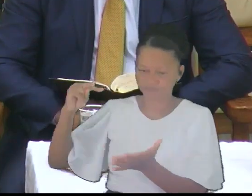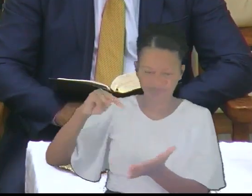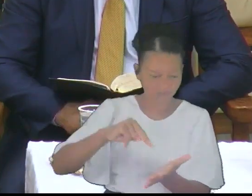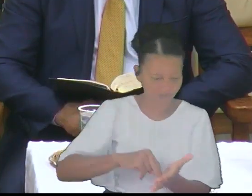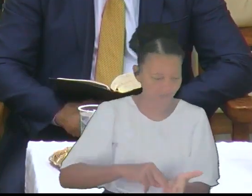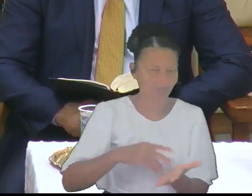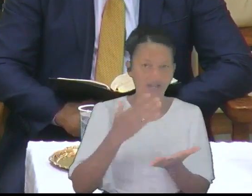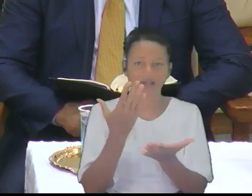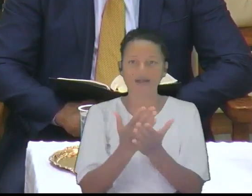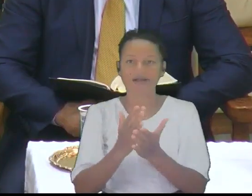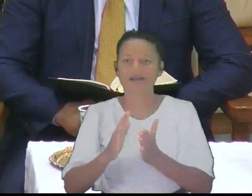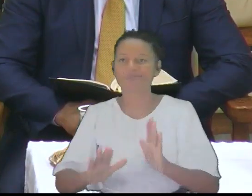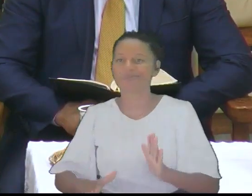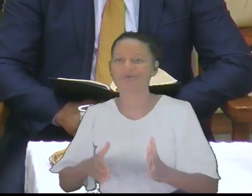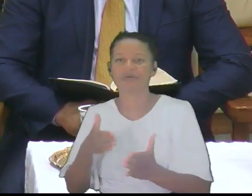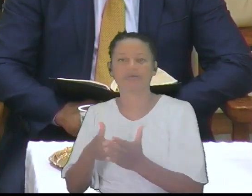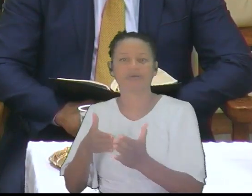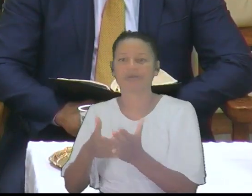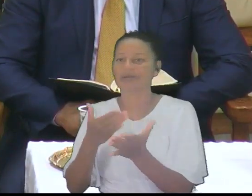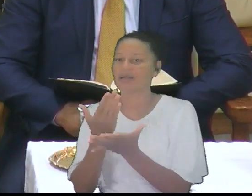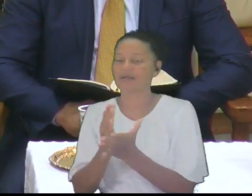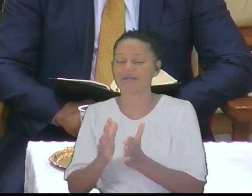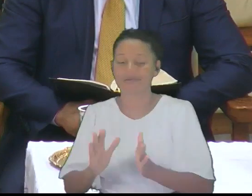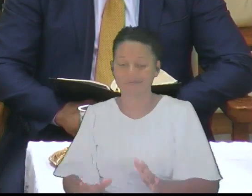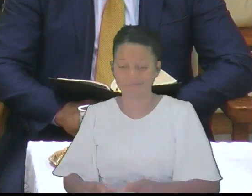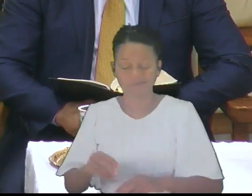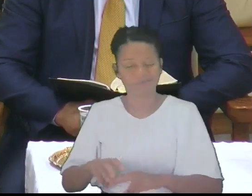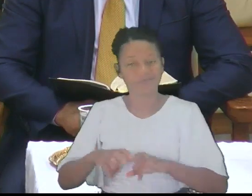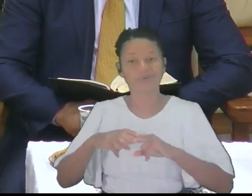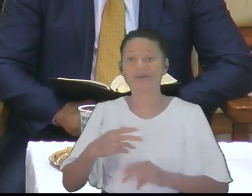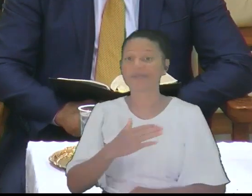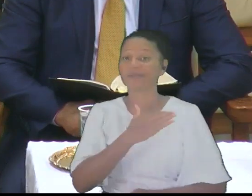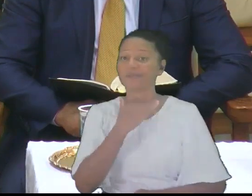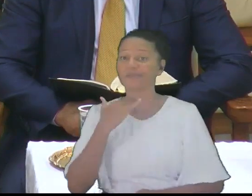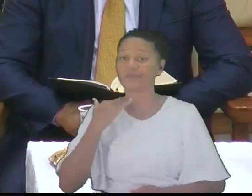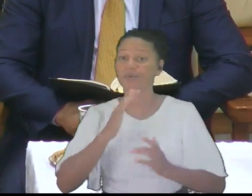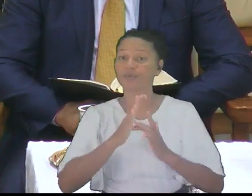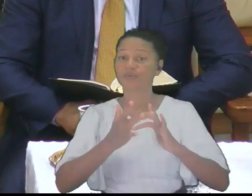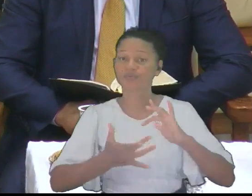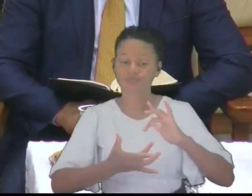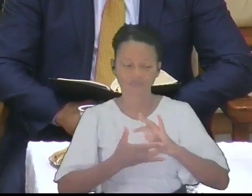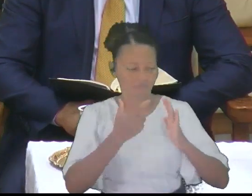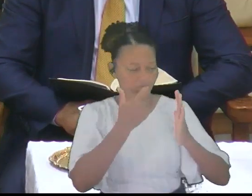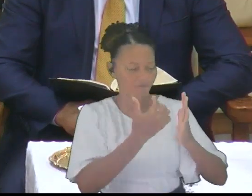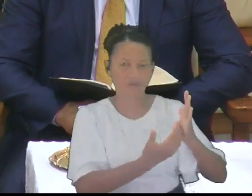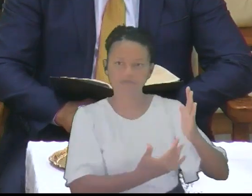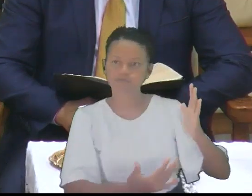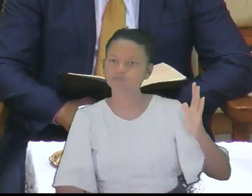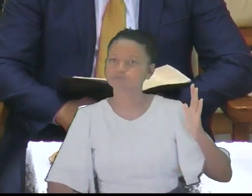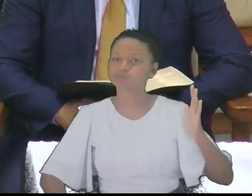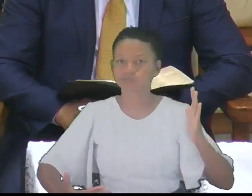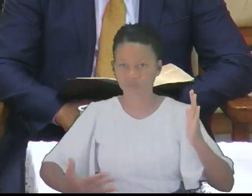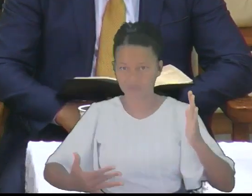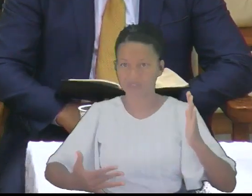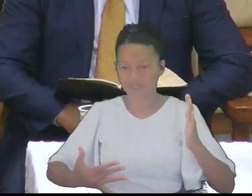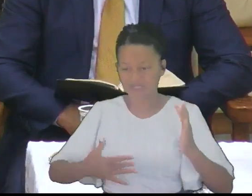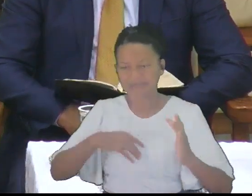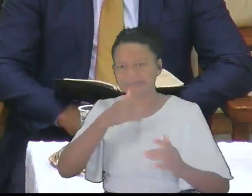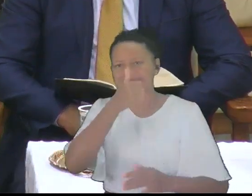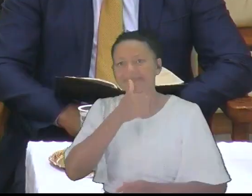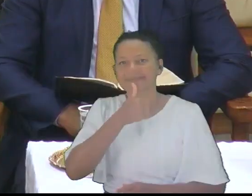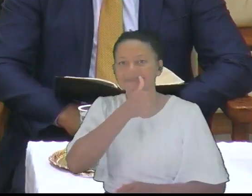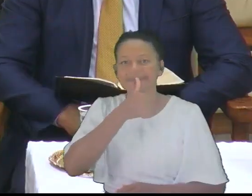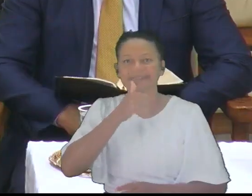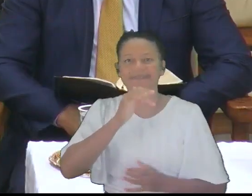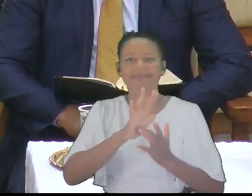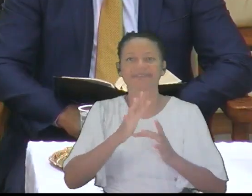essa barreira. Através da sua morte, através do seu sangue, através do seu